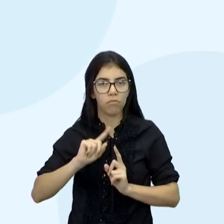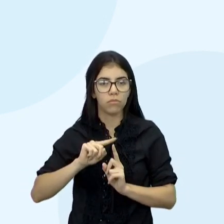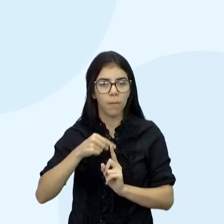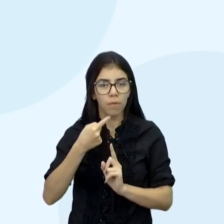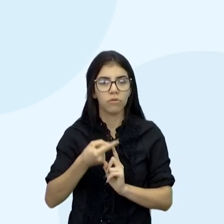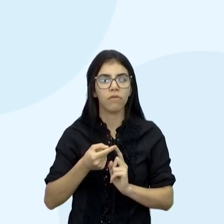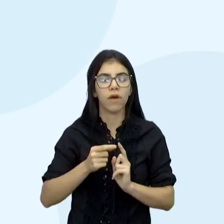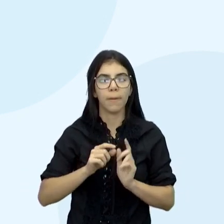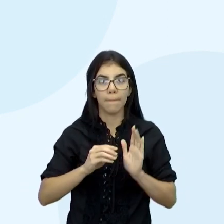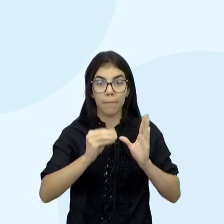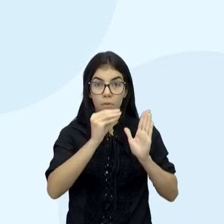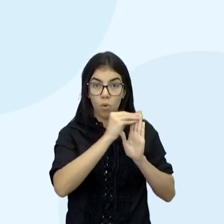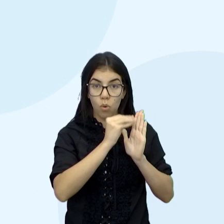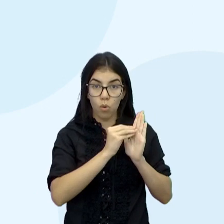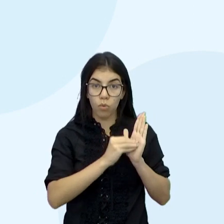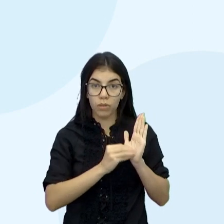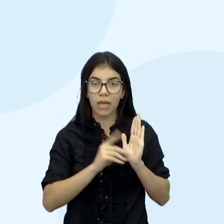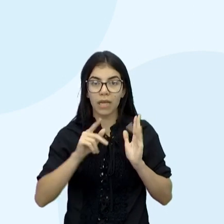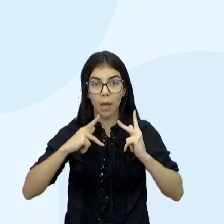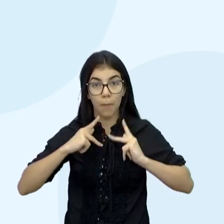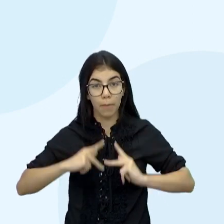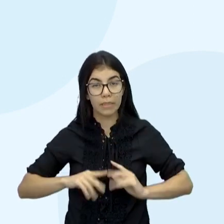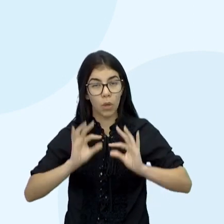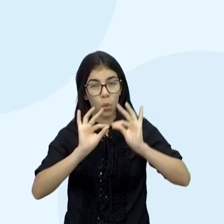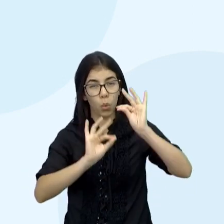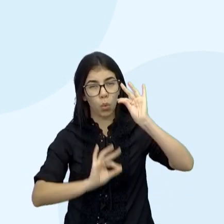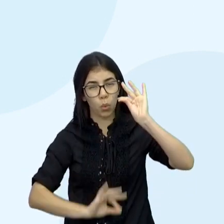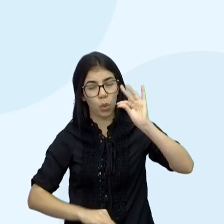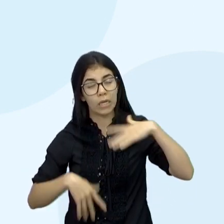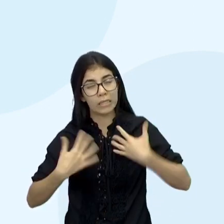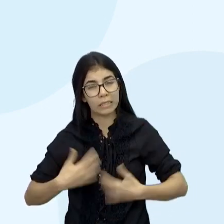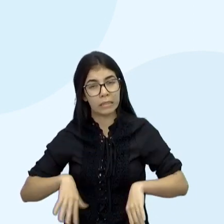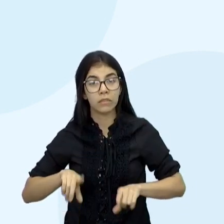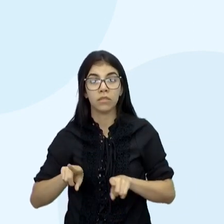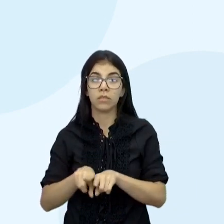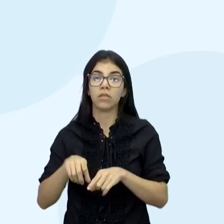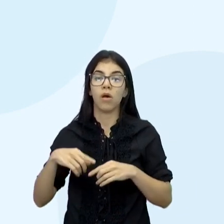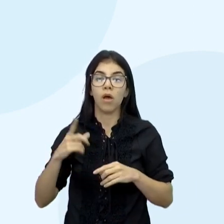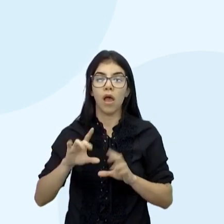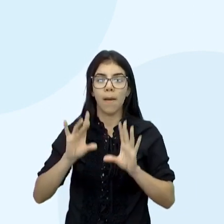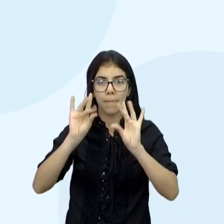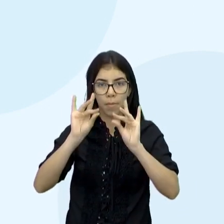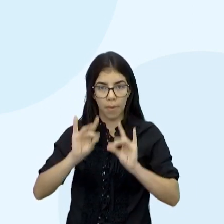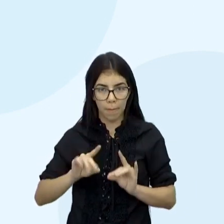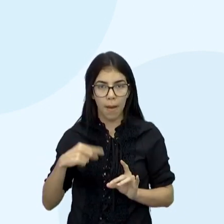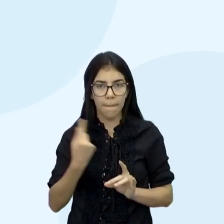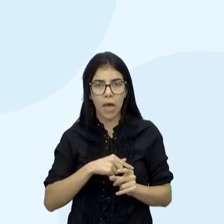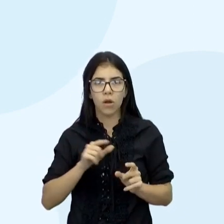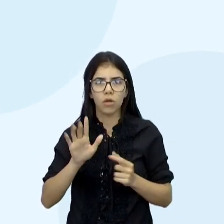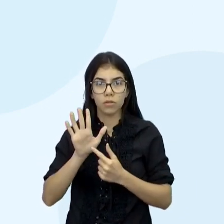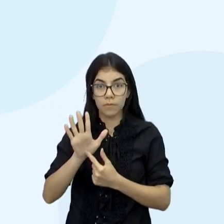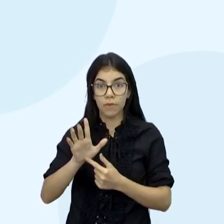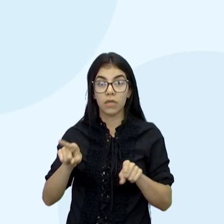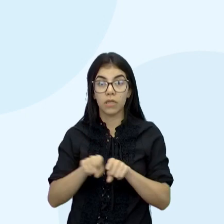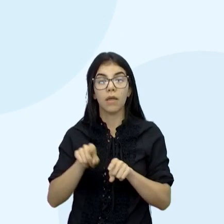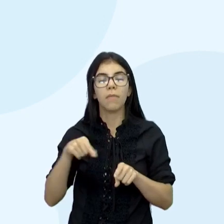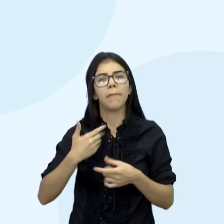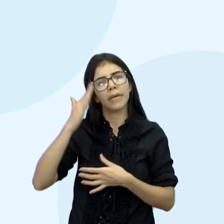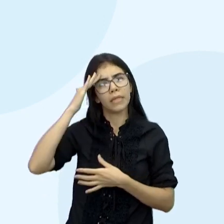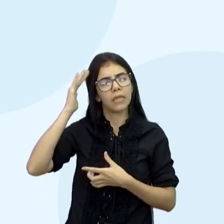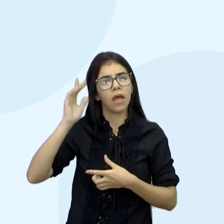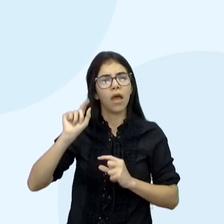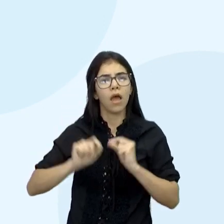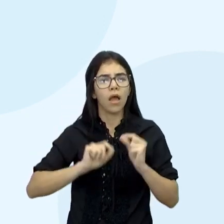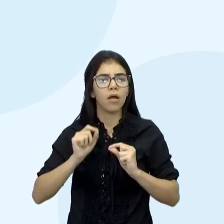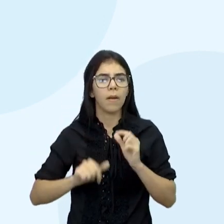colocar a programação aqui dentro, que é uma programação extensa, então eu coloquei ela aqui, ó, detalhada, tá, Osmar, pra gente olhar. Ok. E aí, pra entender,